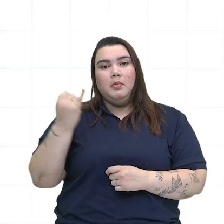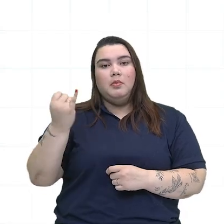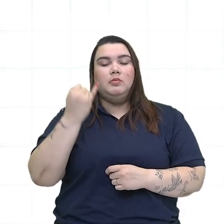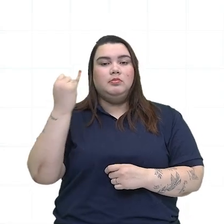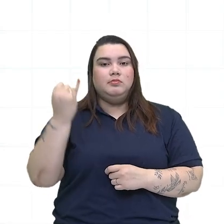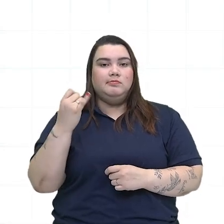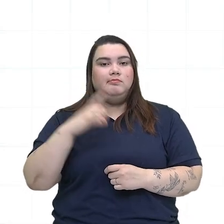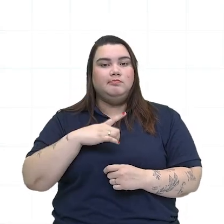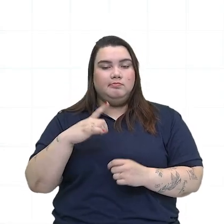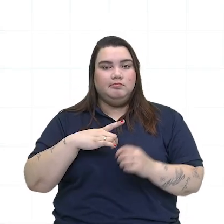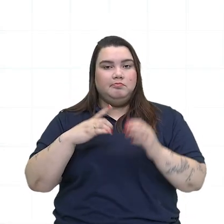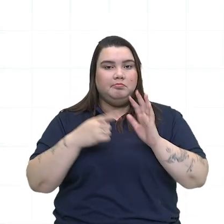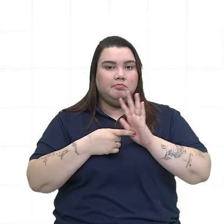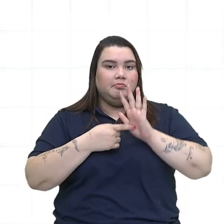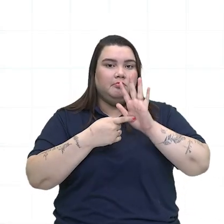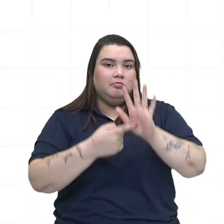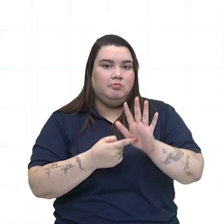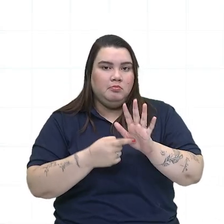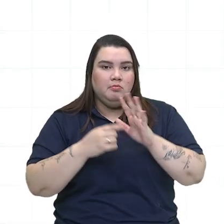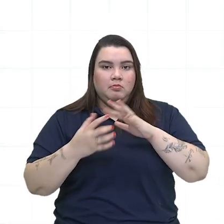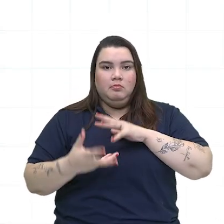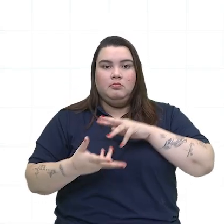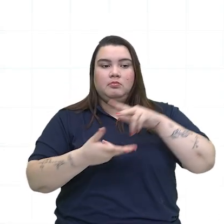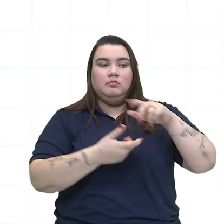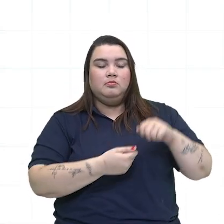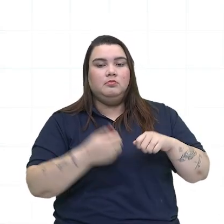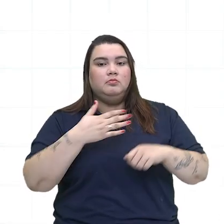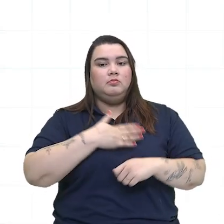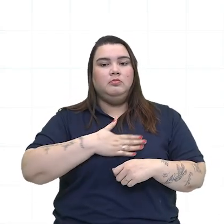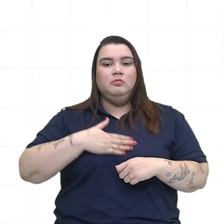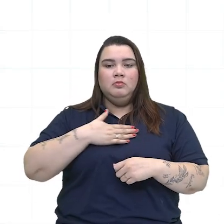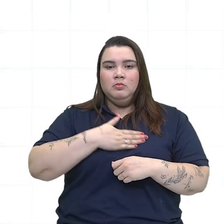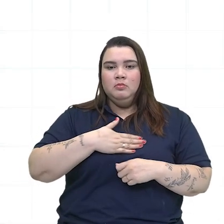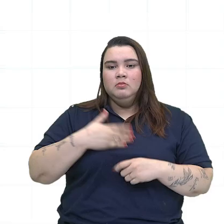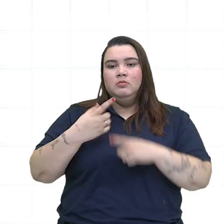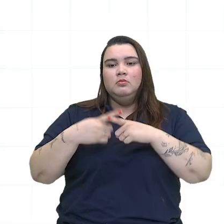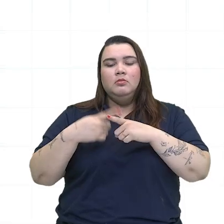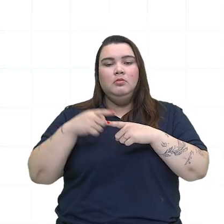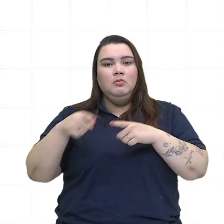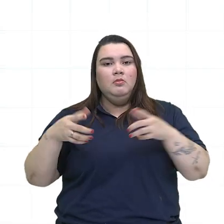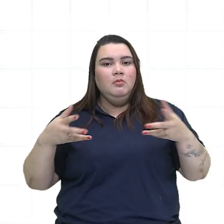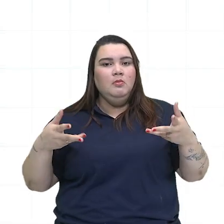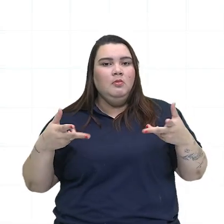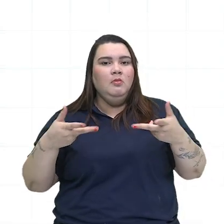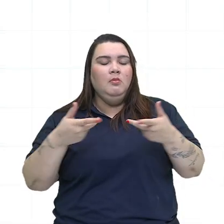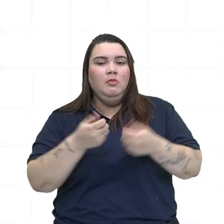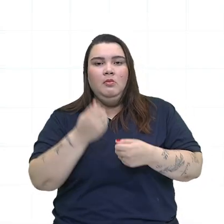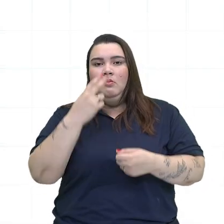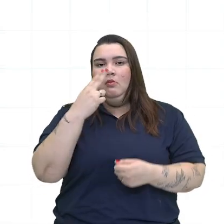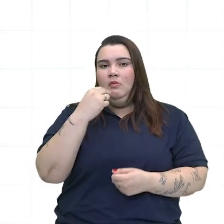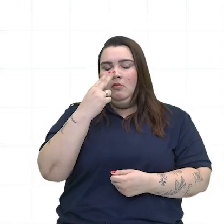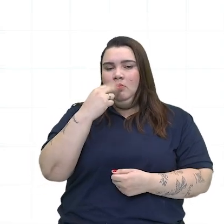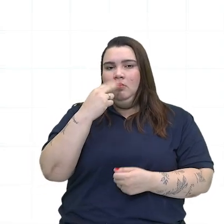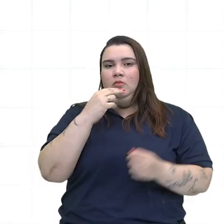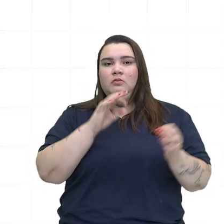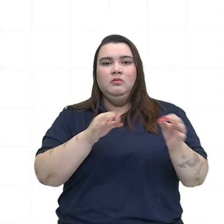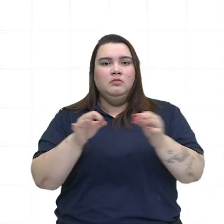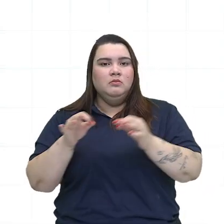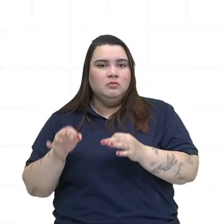importantíssima, ganhando destaque no mundo inteiro, né, por ser um dos pratos mais ricos em nutrientes,